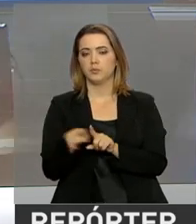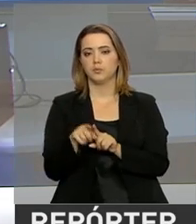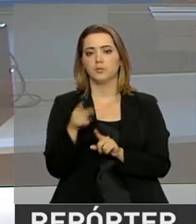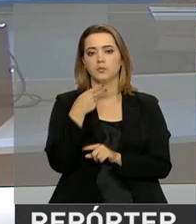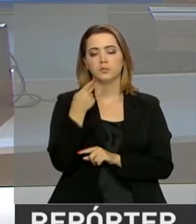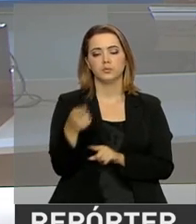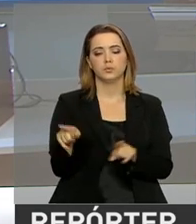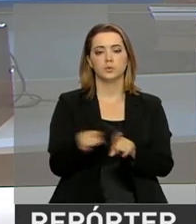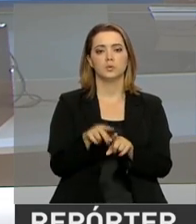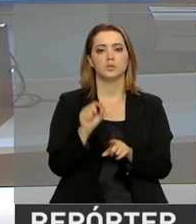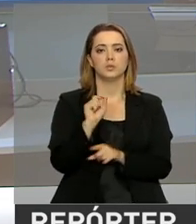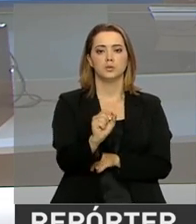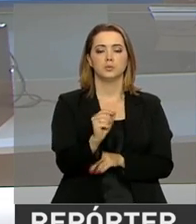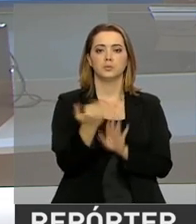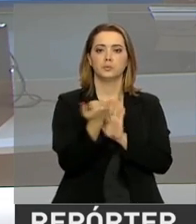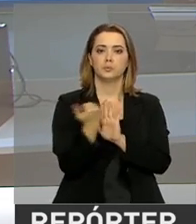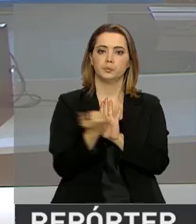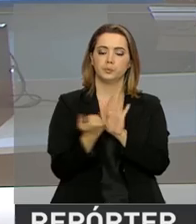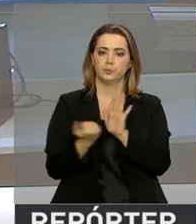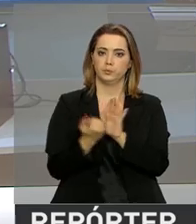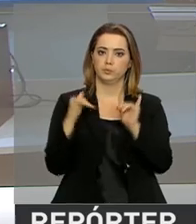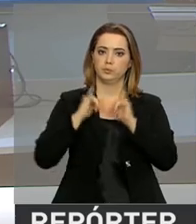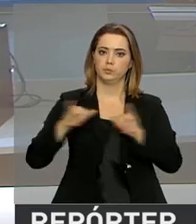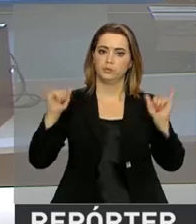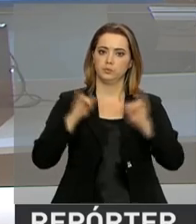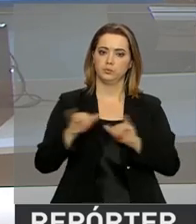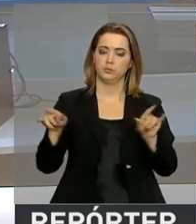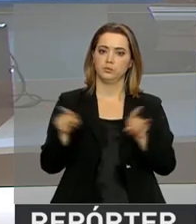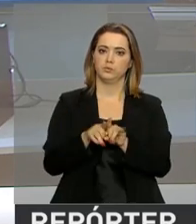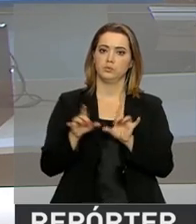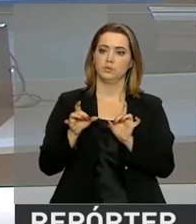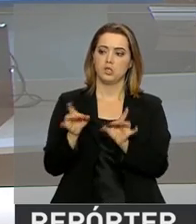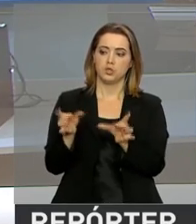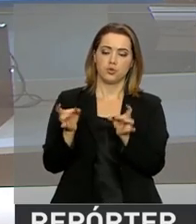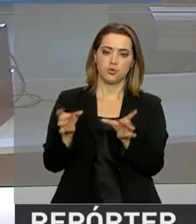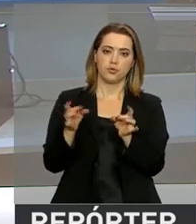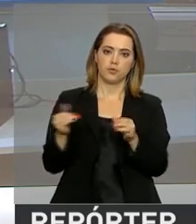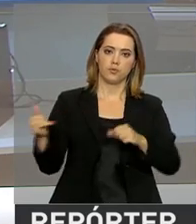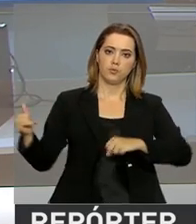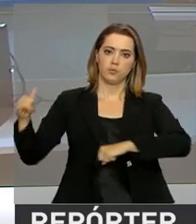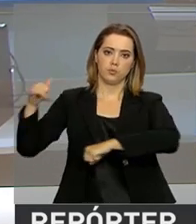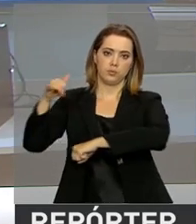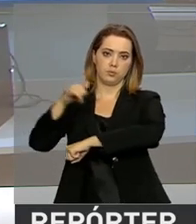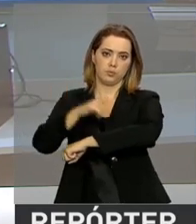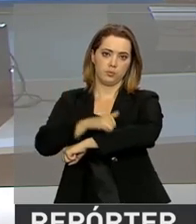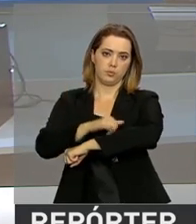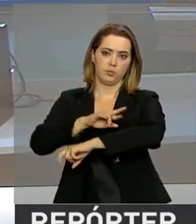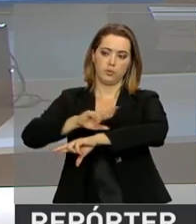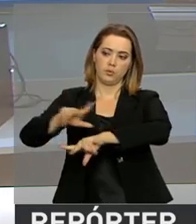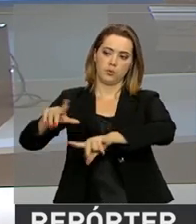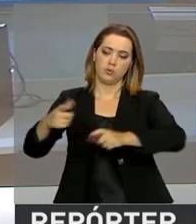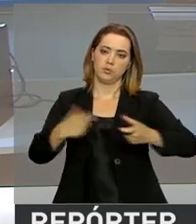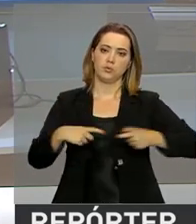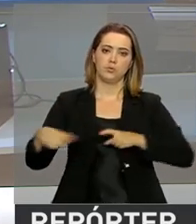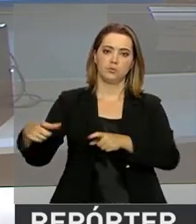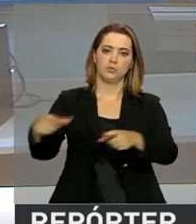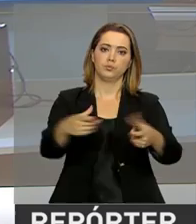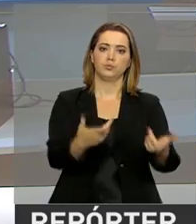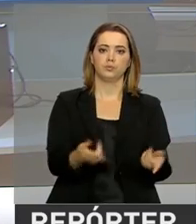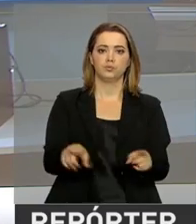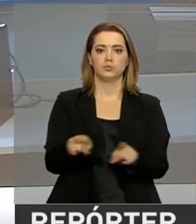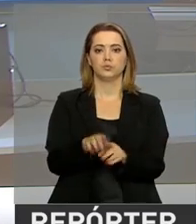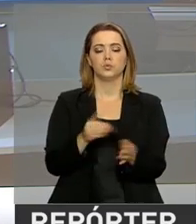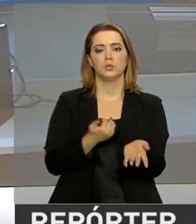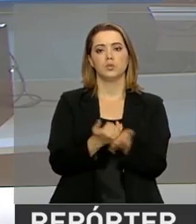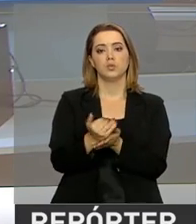ii falou também que o cronograma para o lançamento dos editais de concessão dos aeroportos de florianópolis salvador fortaleza e porto alegre